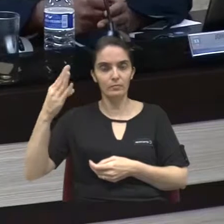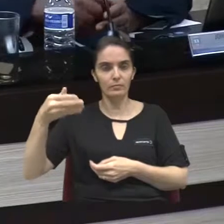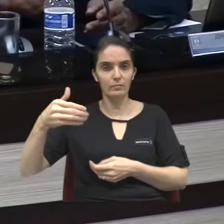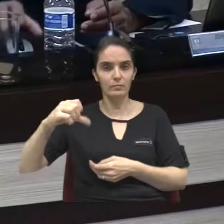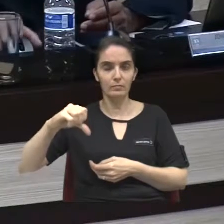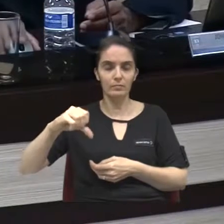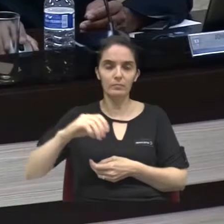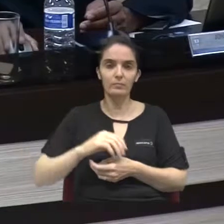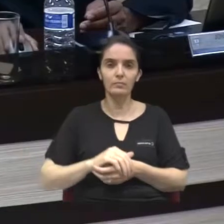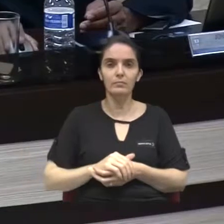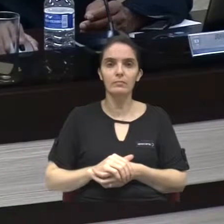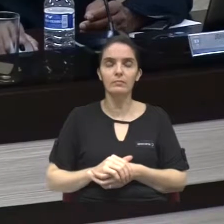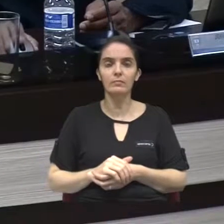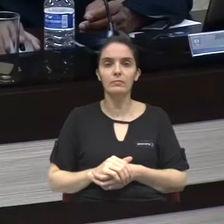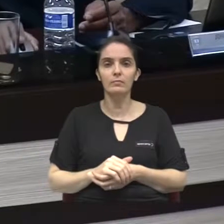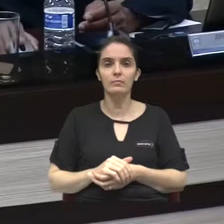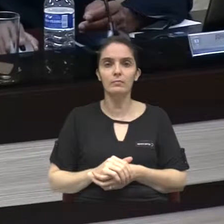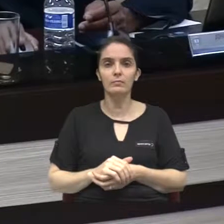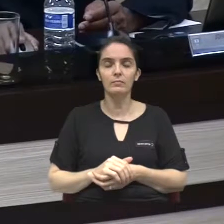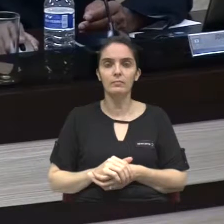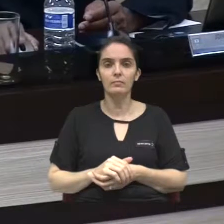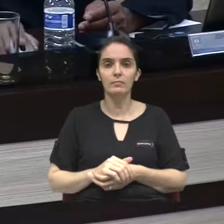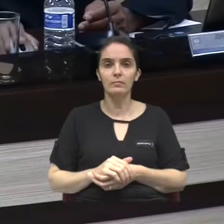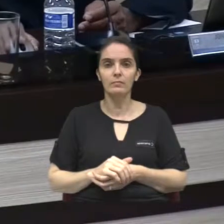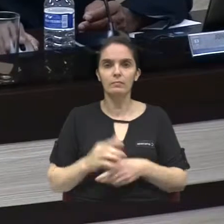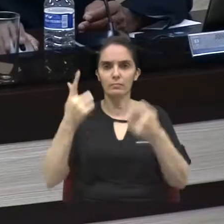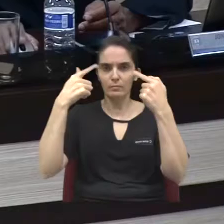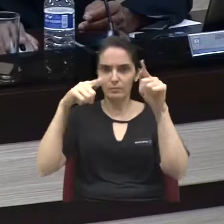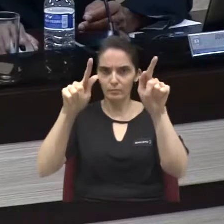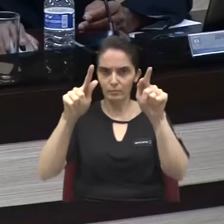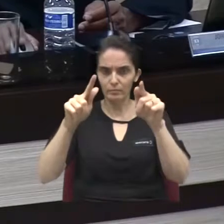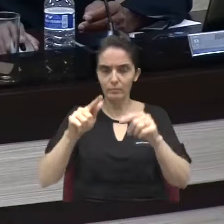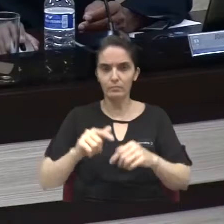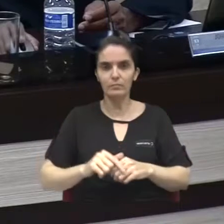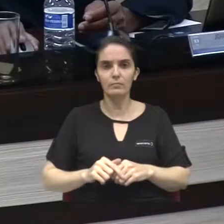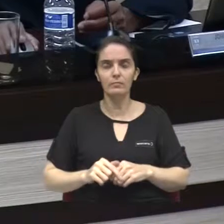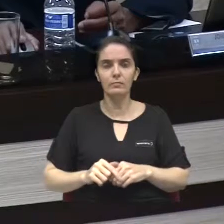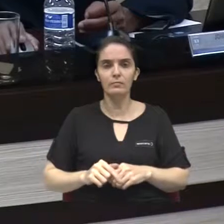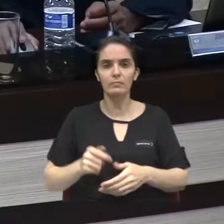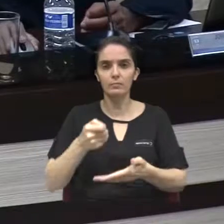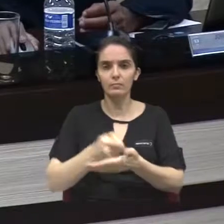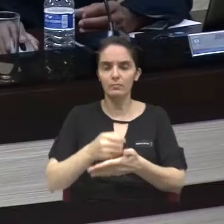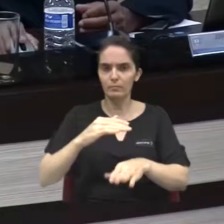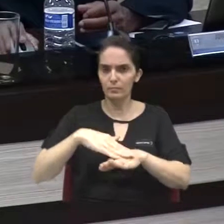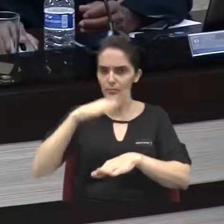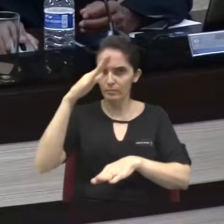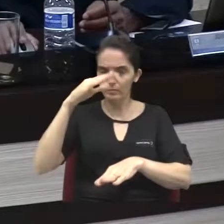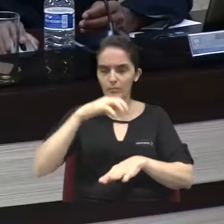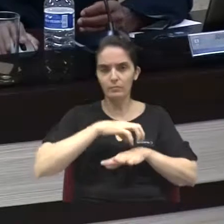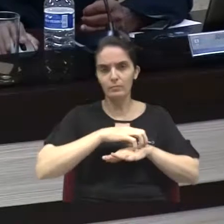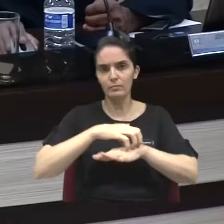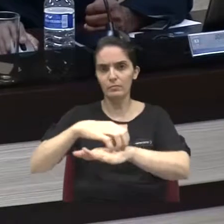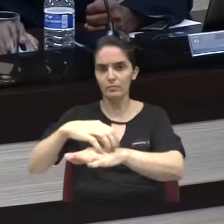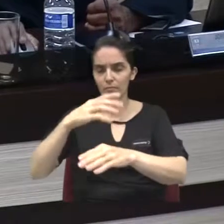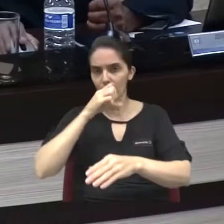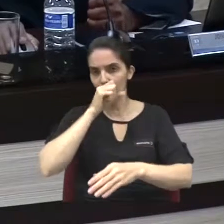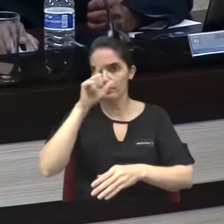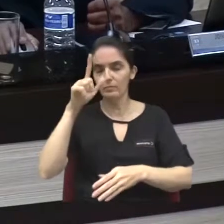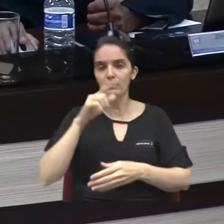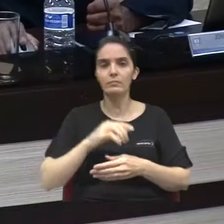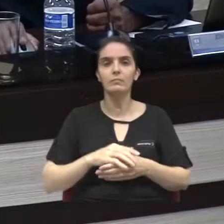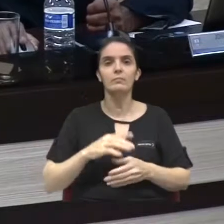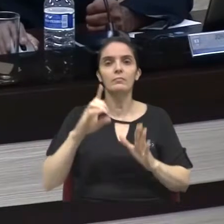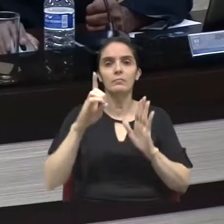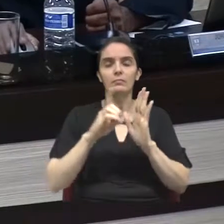143/2019, moção de protesto pelo reajuste da tarifa do transporte coletivo de Limeira por meio de decreto do